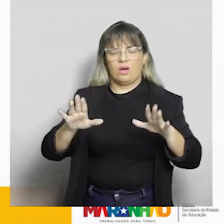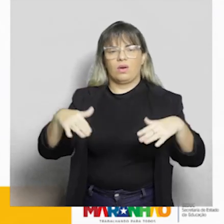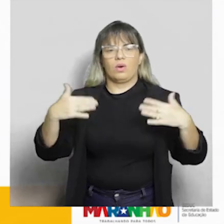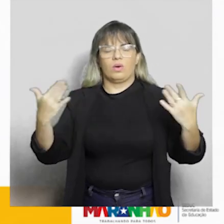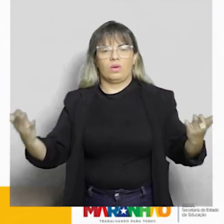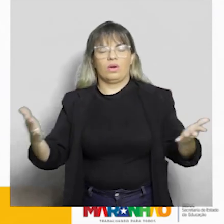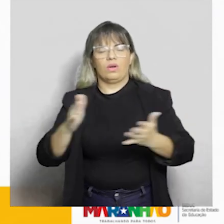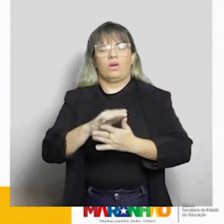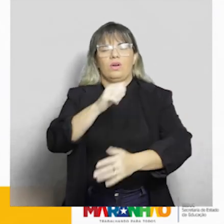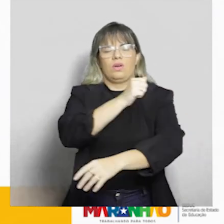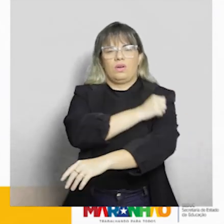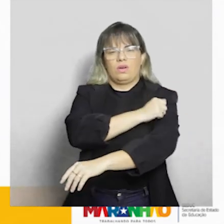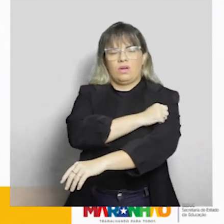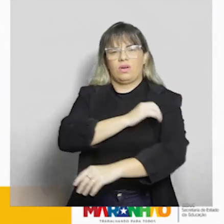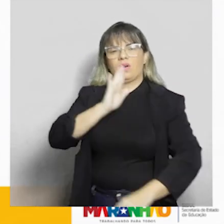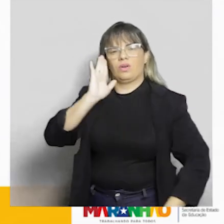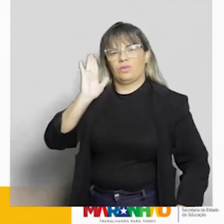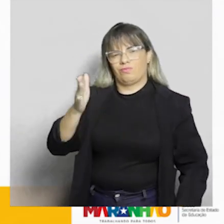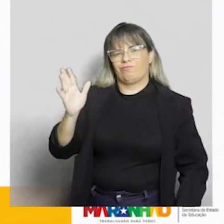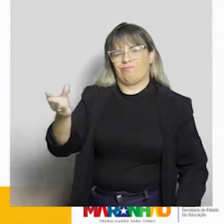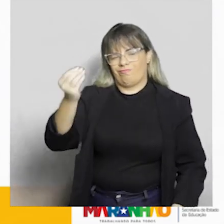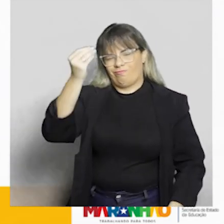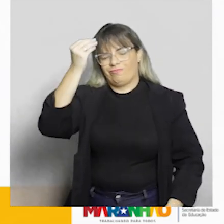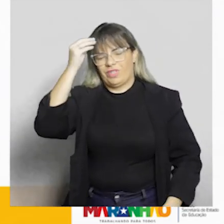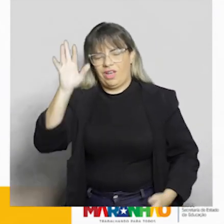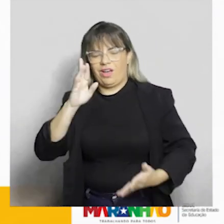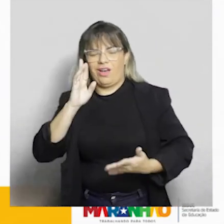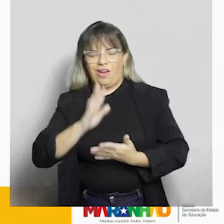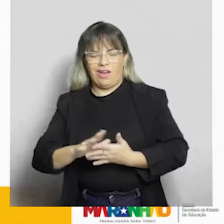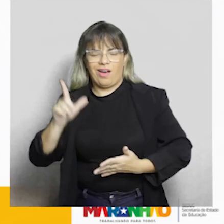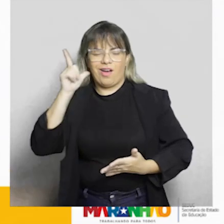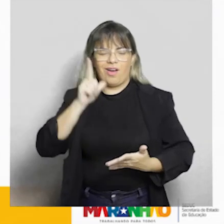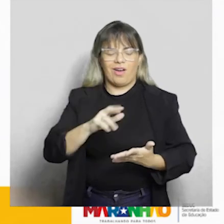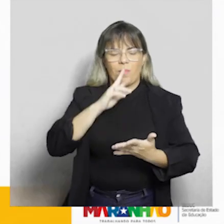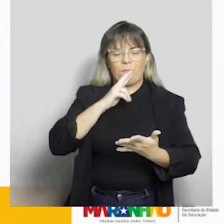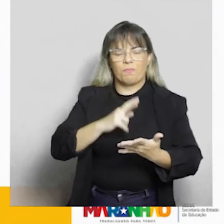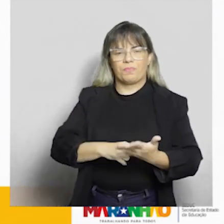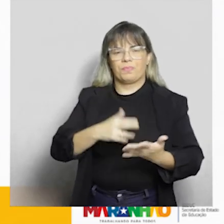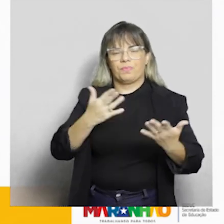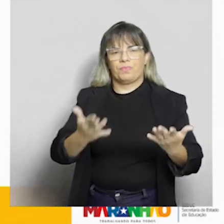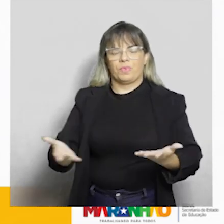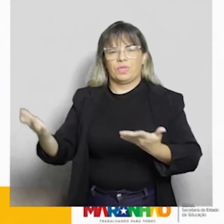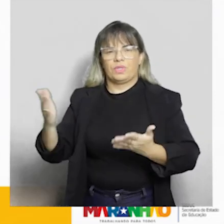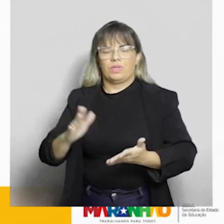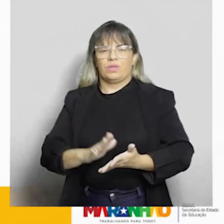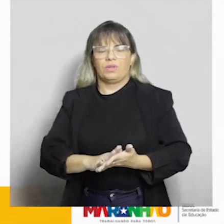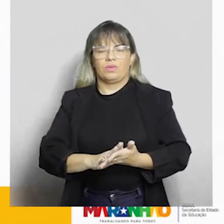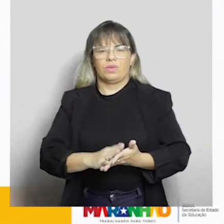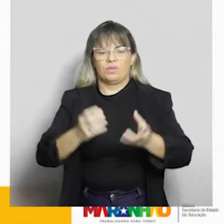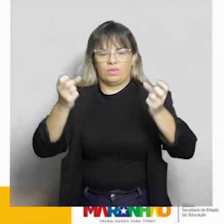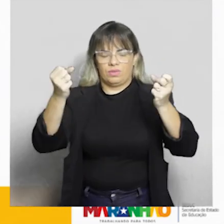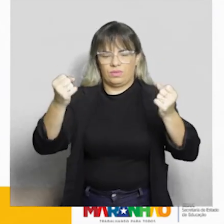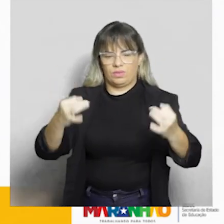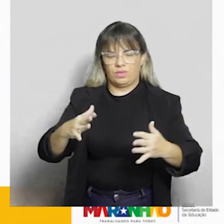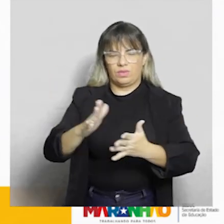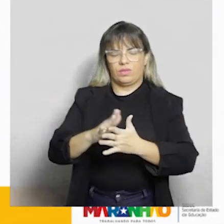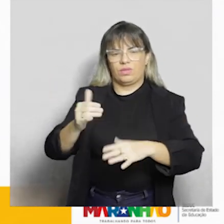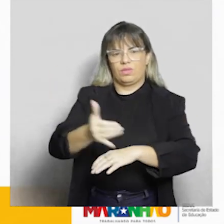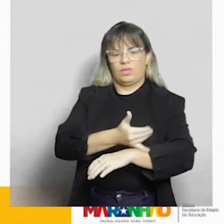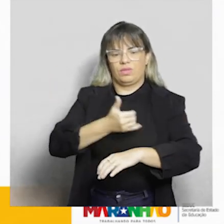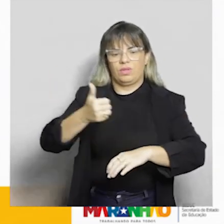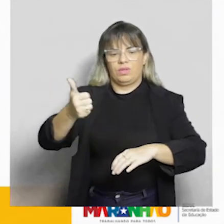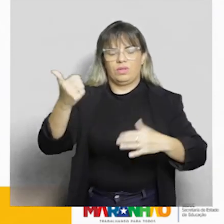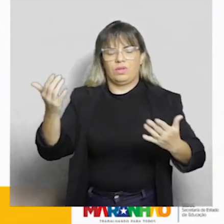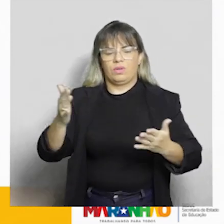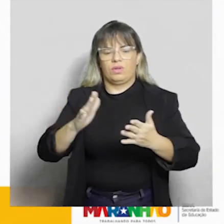estudante, eu sei que tu já está por dentro e já consegue responder essa questão, mas vamos dar uma maior propriedade a ela, né? Nós estamos falando